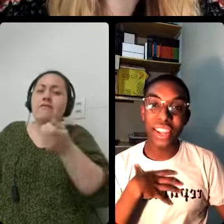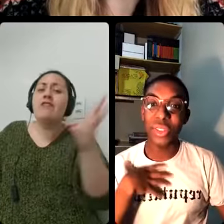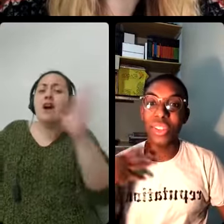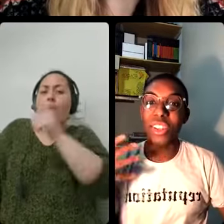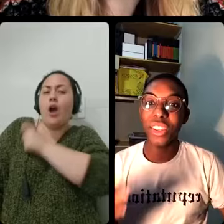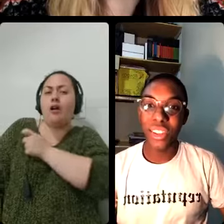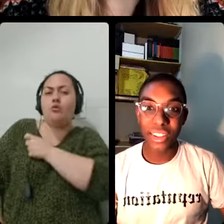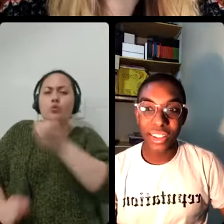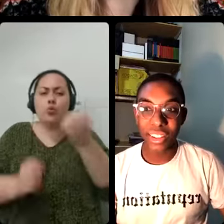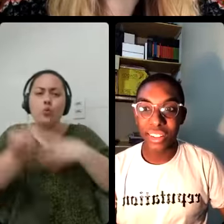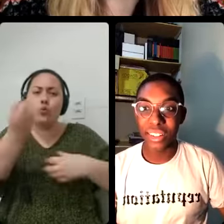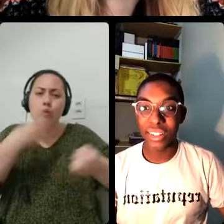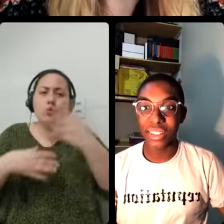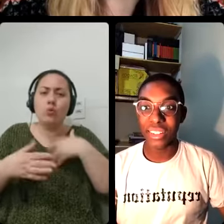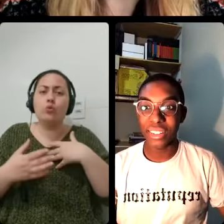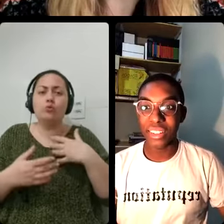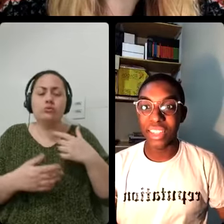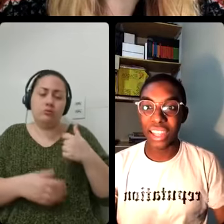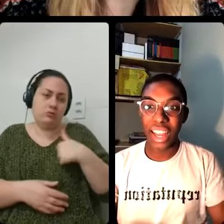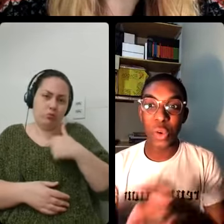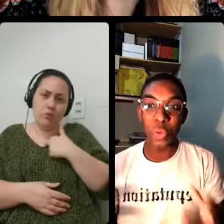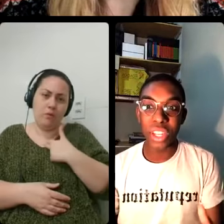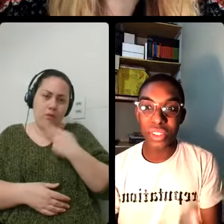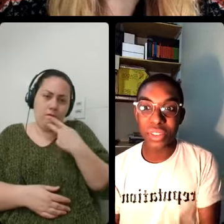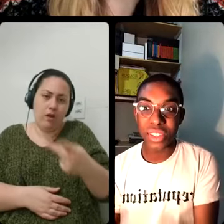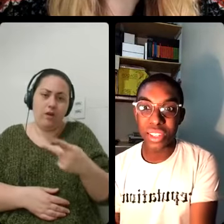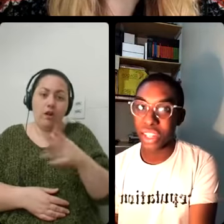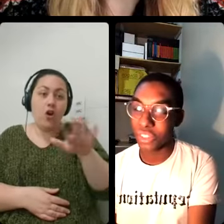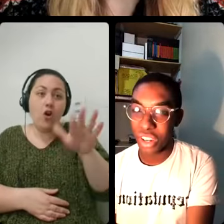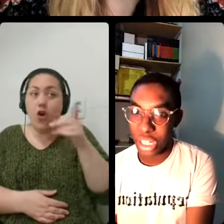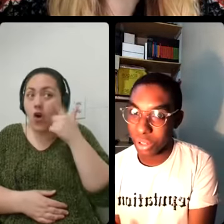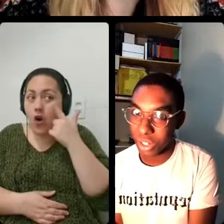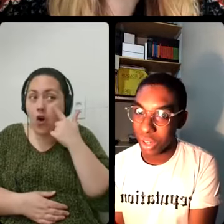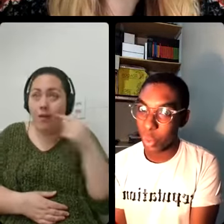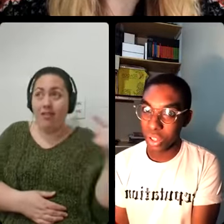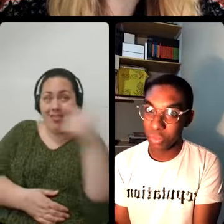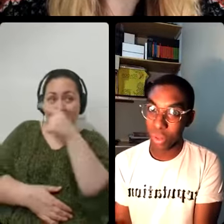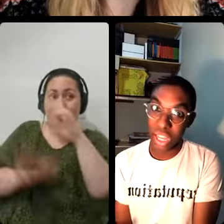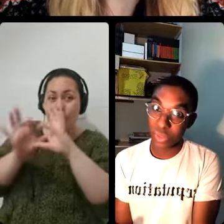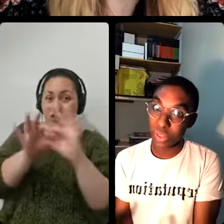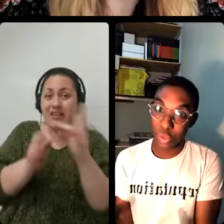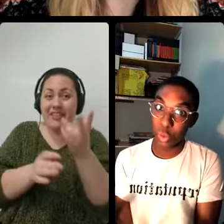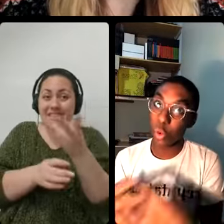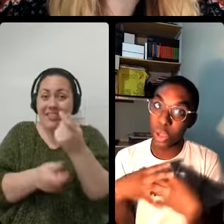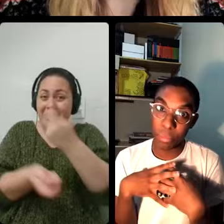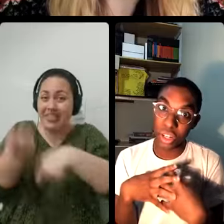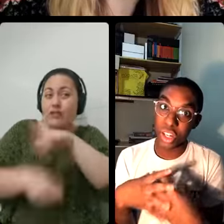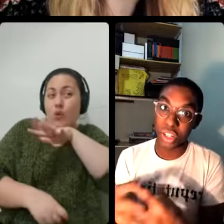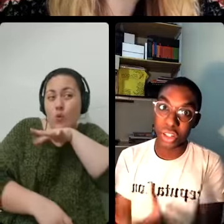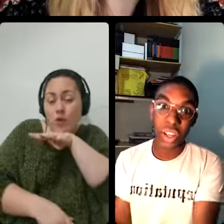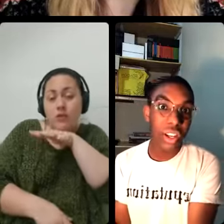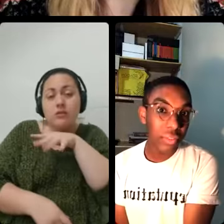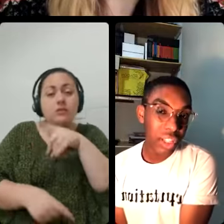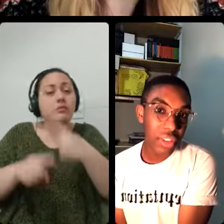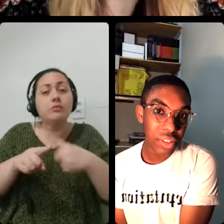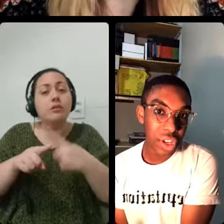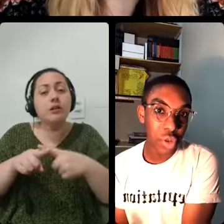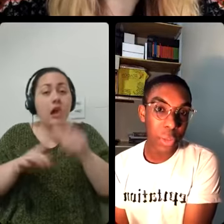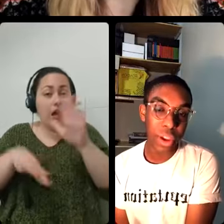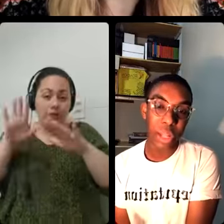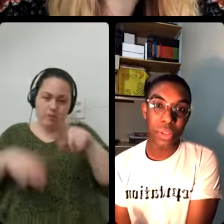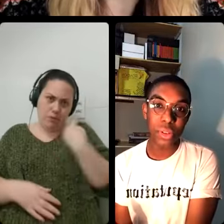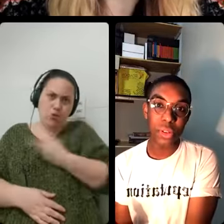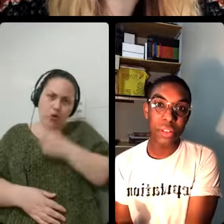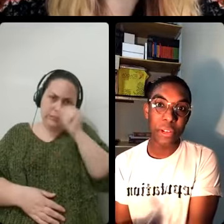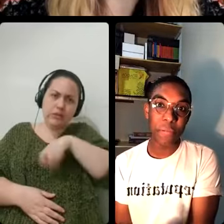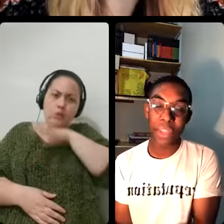chegar dizendo que naquele contexto que ser traficante é uma coisa ruim, porque às vezes o ruim pra gente talvez não seja ruim